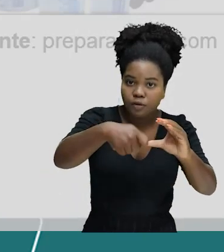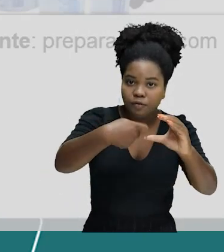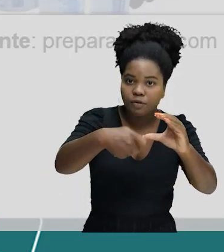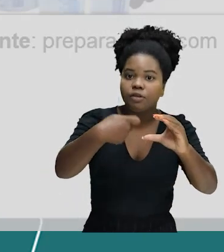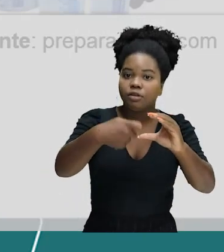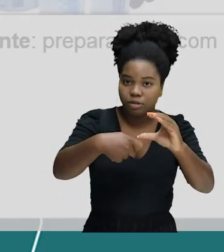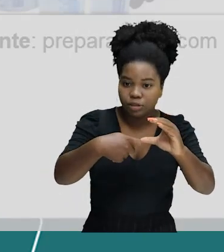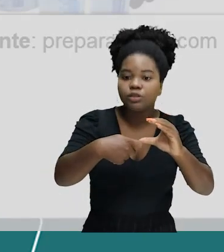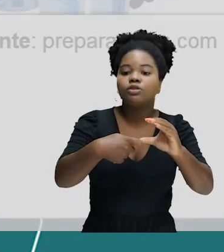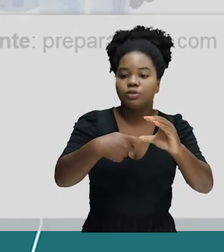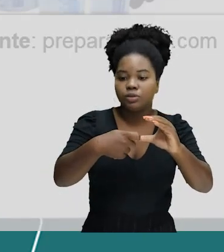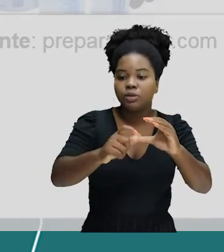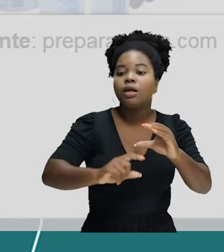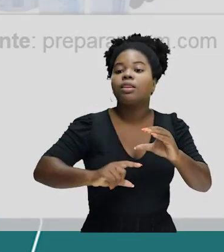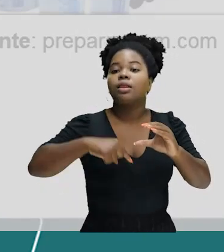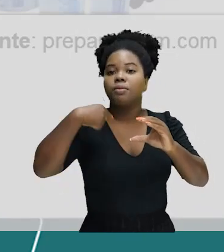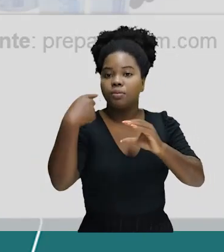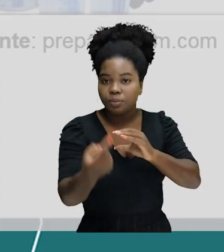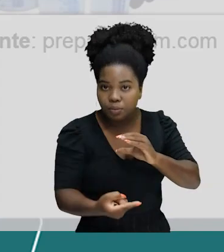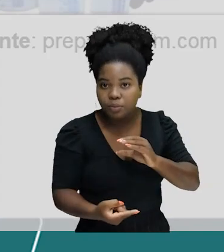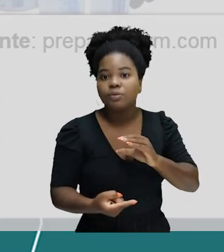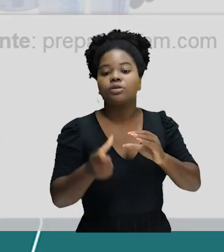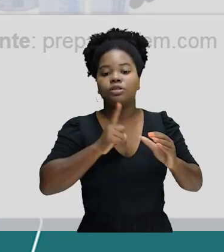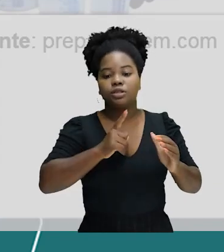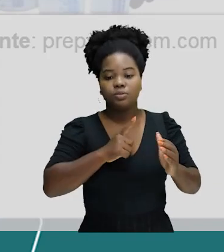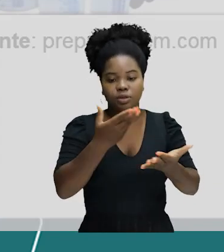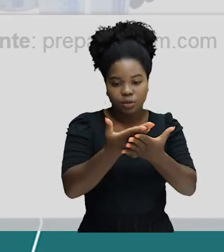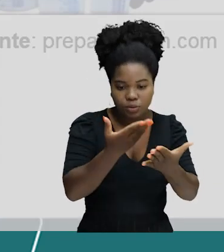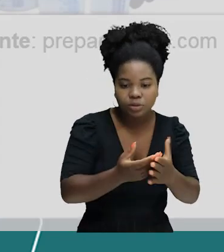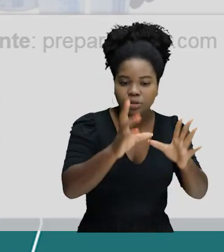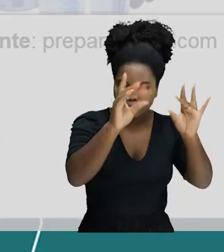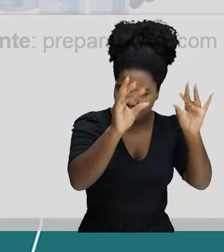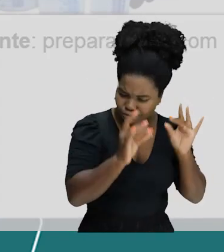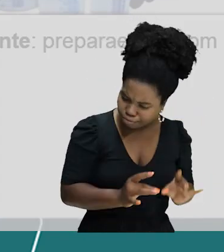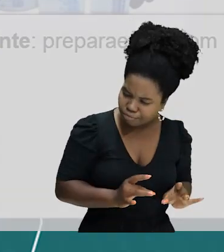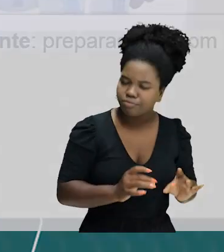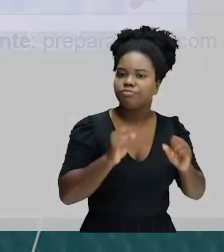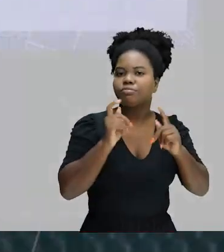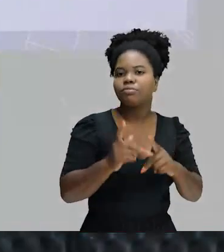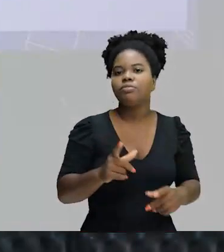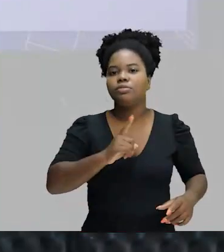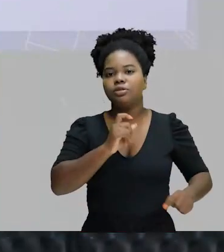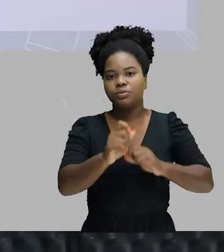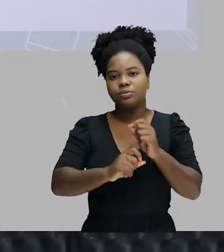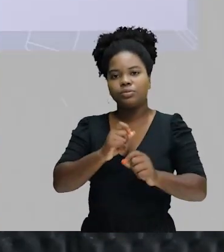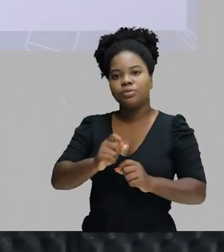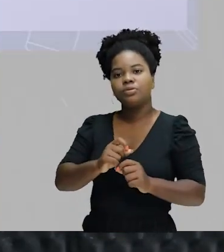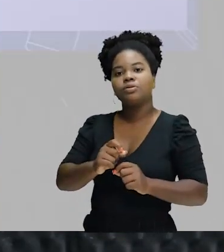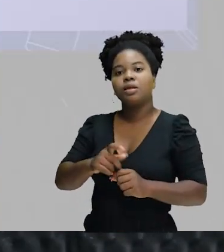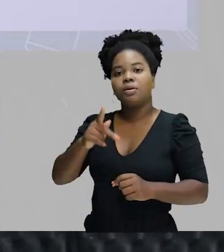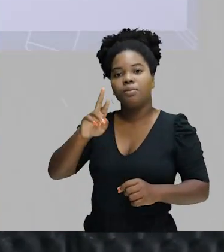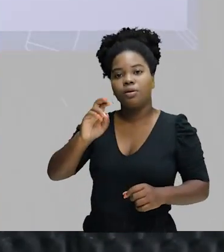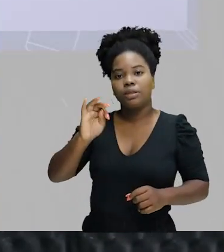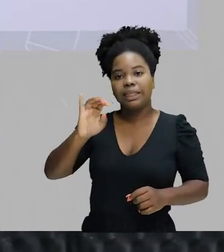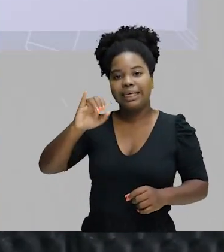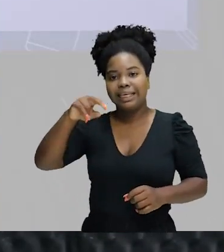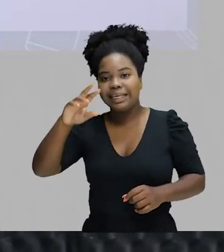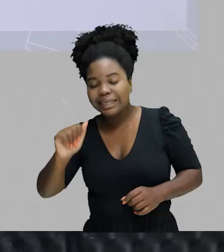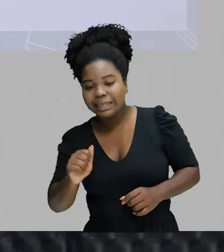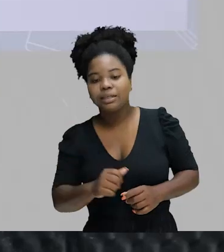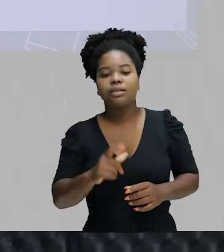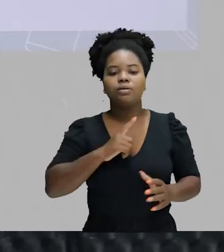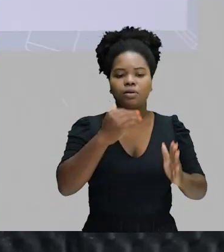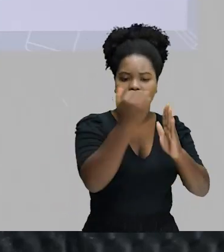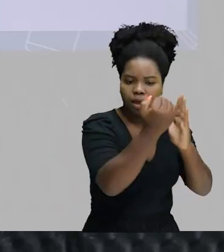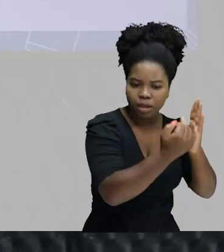nós vamos trabalhar esses polímeros naturais. Os carboidratos, as proteínas, show? Então essas